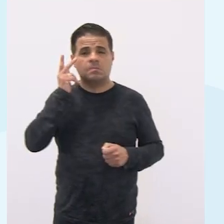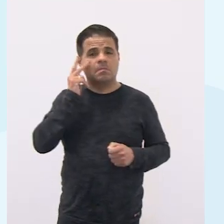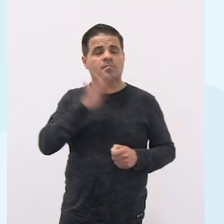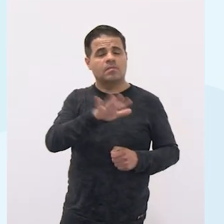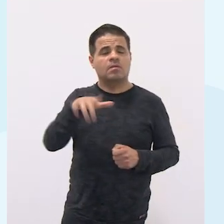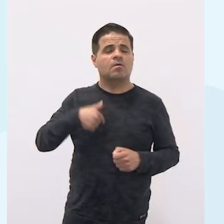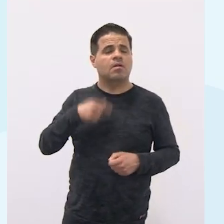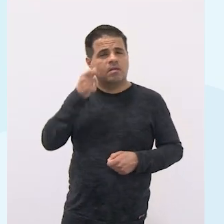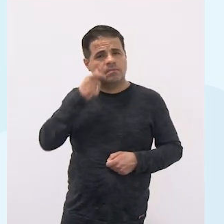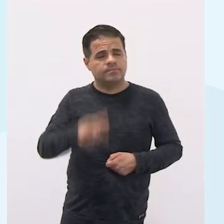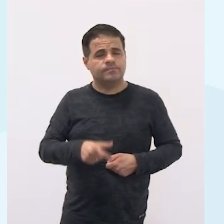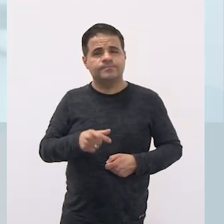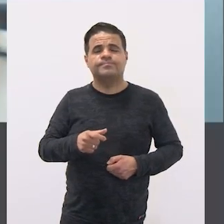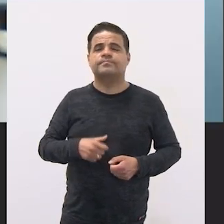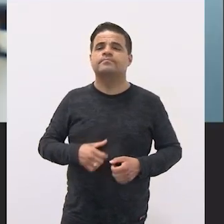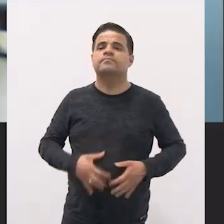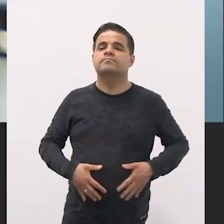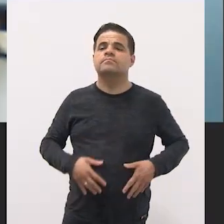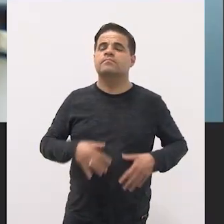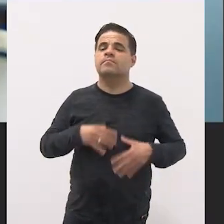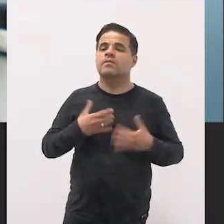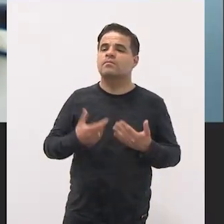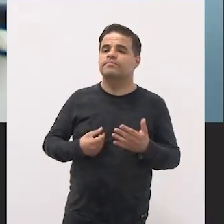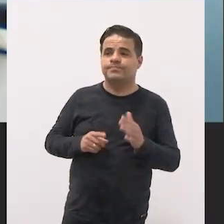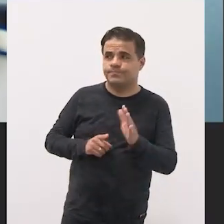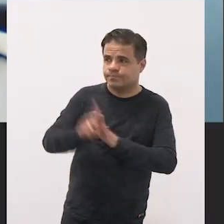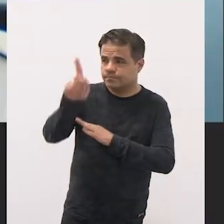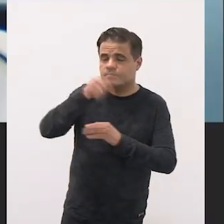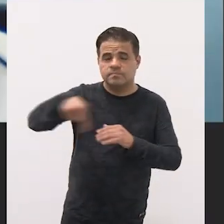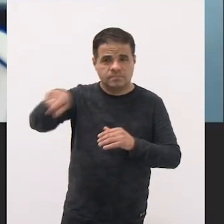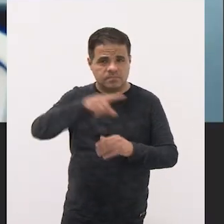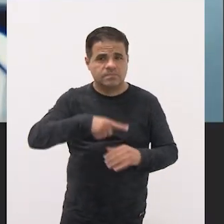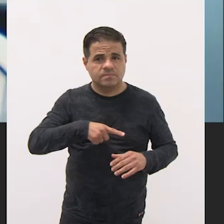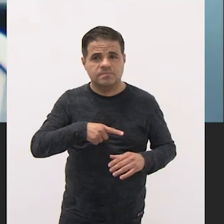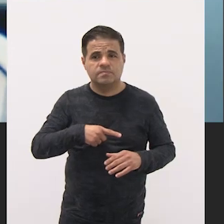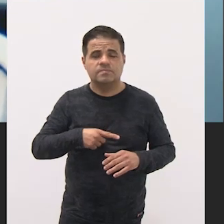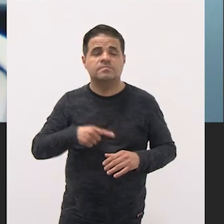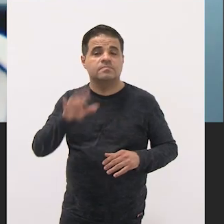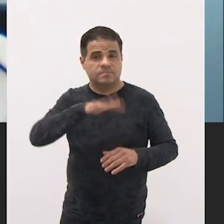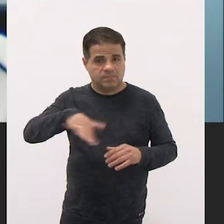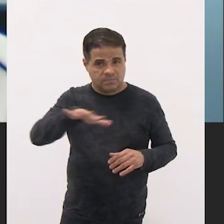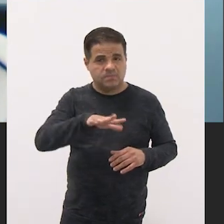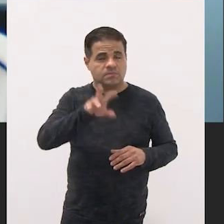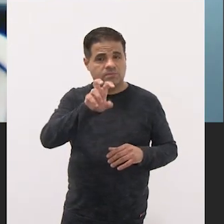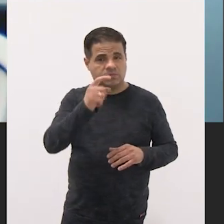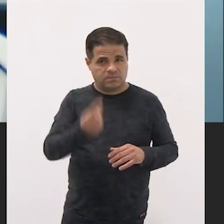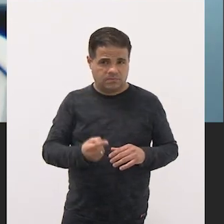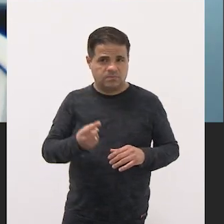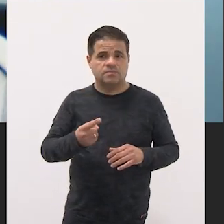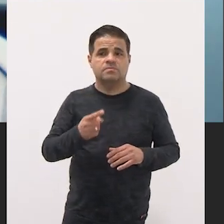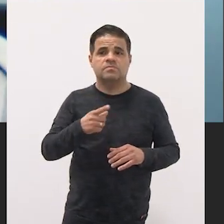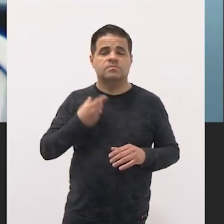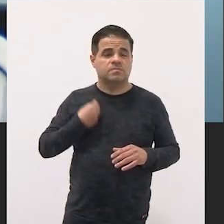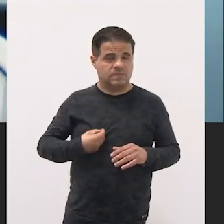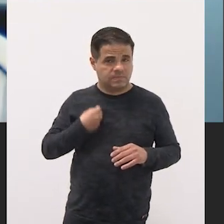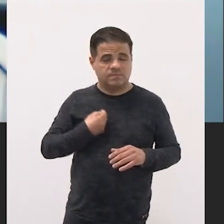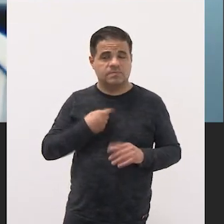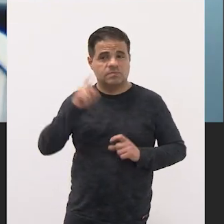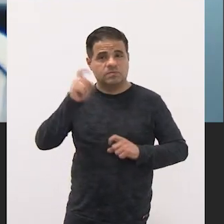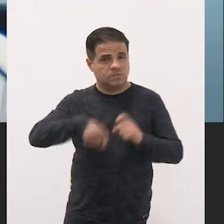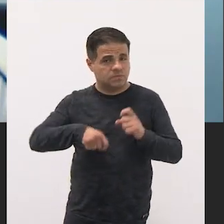interessante, porque quando que eu perguntei para elas, dessas que tinham 51 que tinham vida